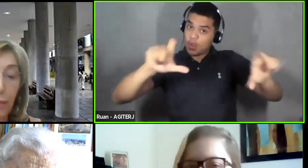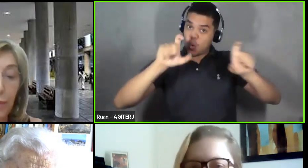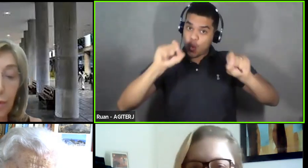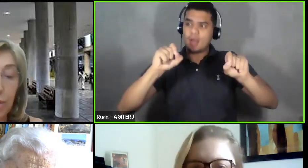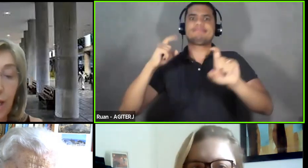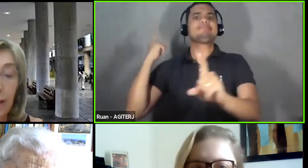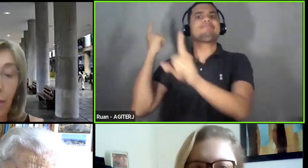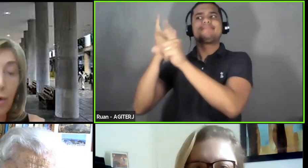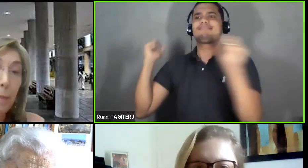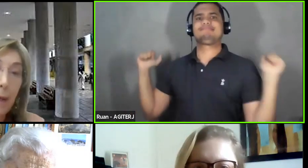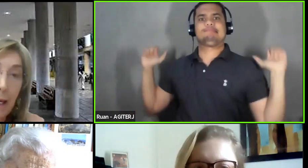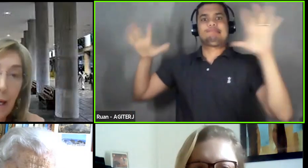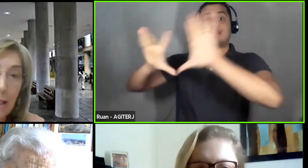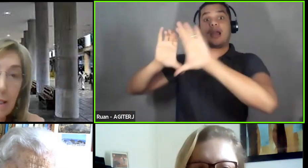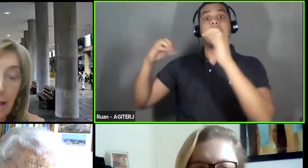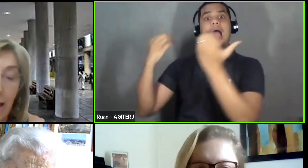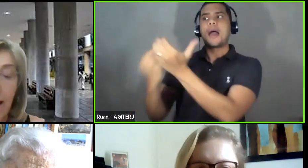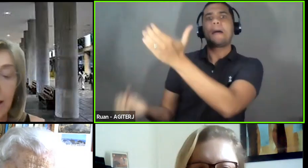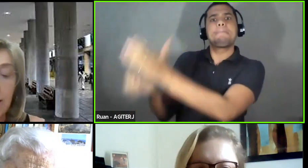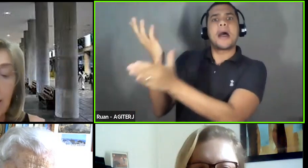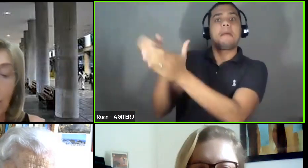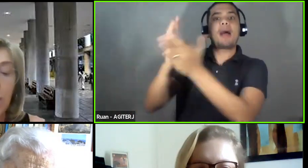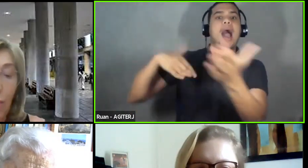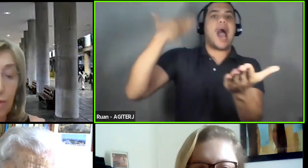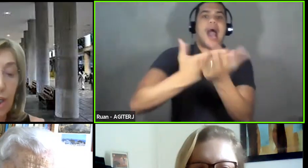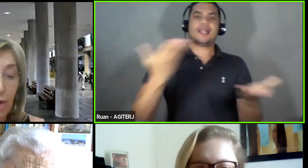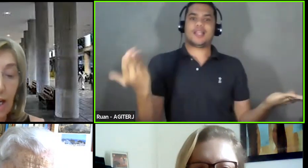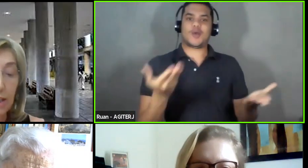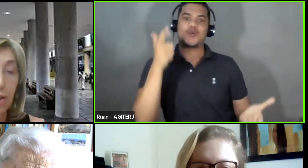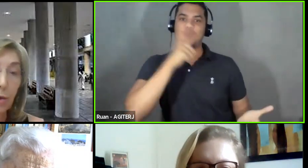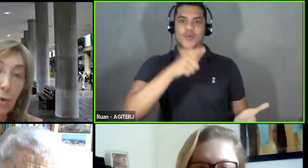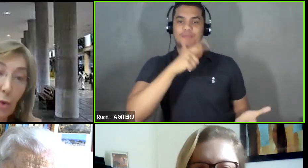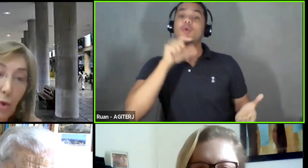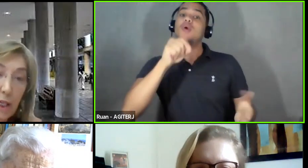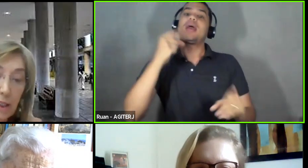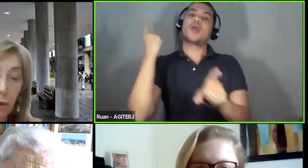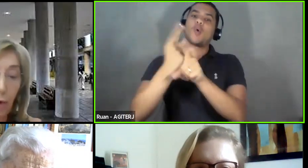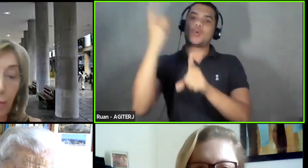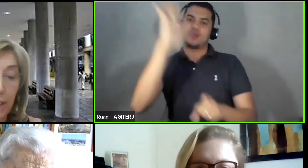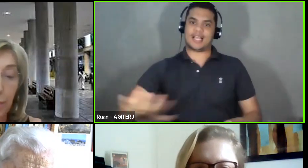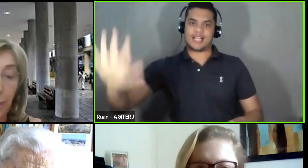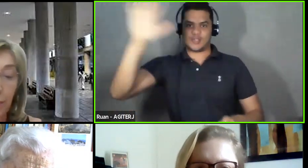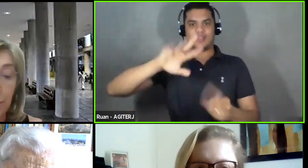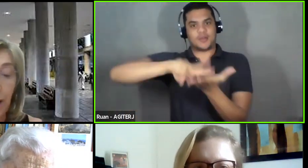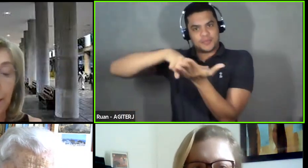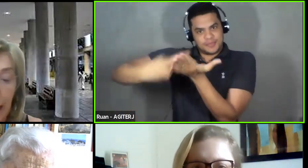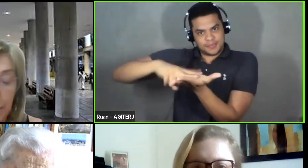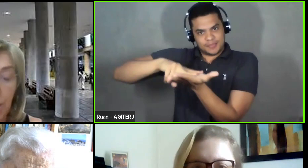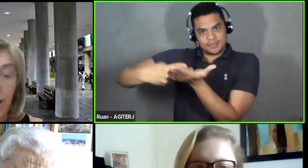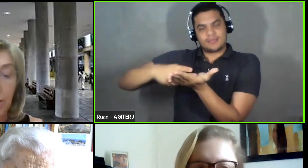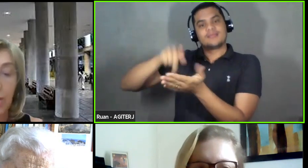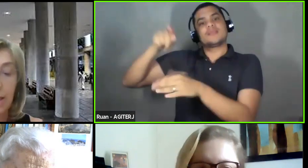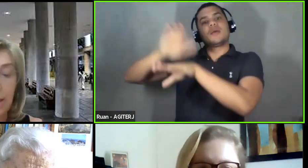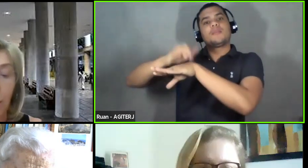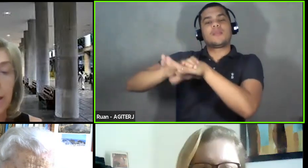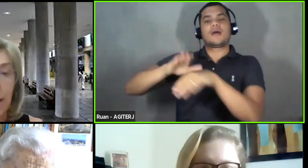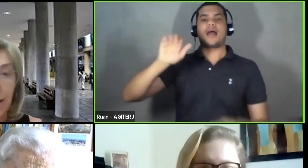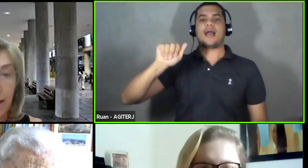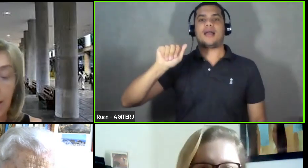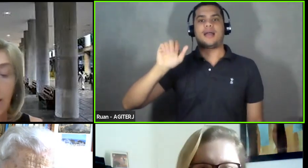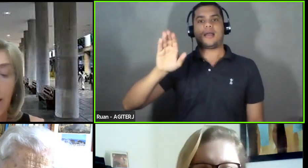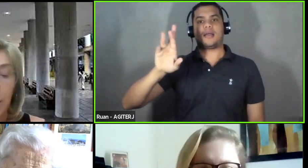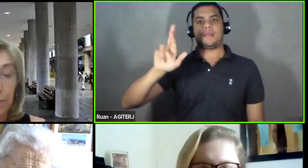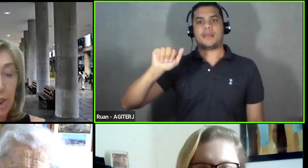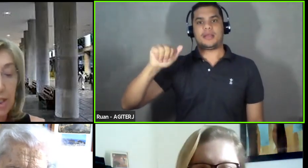encontros deram frutos que até hoje permanecem, que são os Encontros Nacionais de Tradutores, atualmente promovidos pela BRAPT, que é a Associação